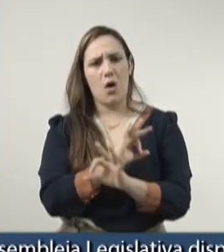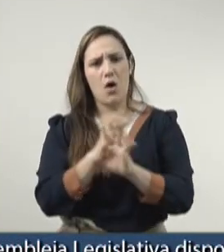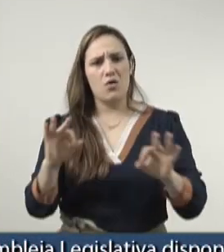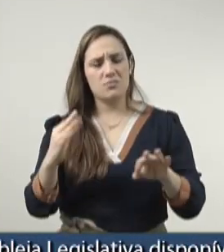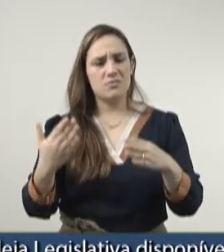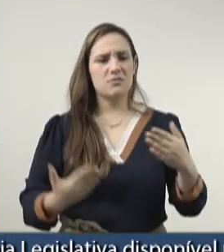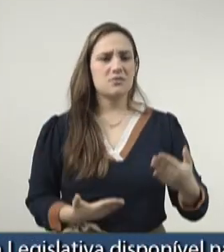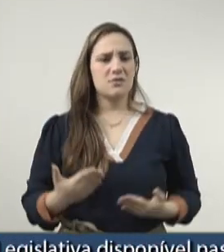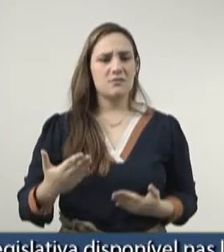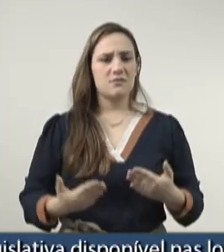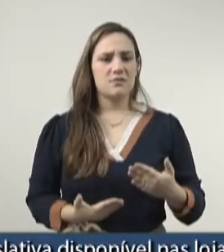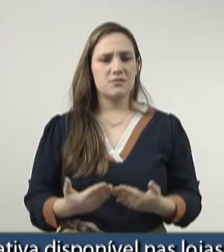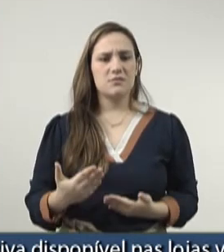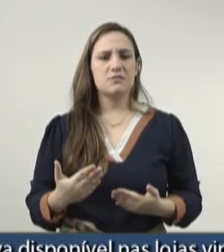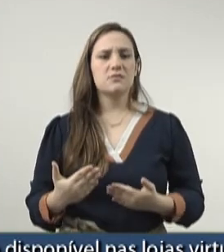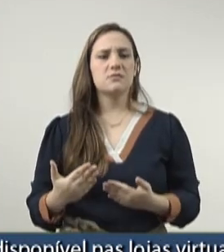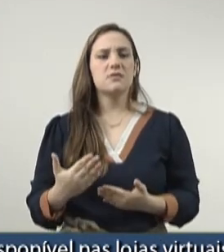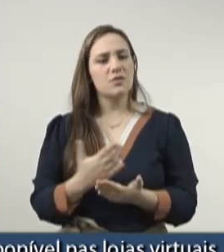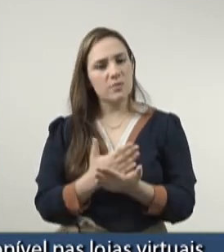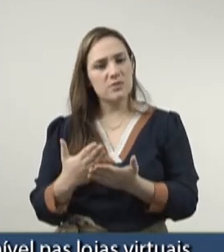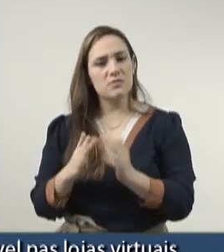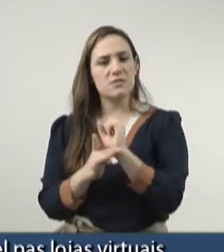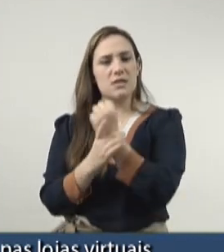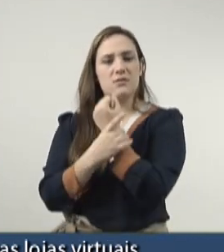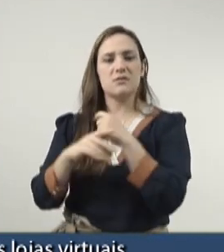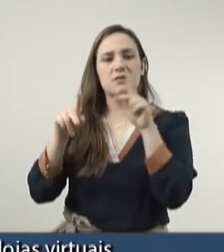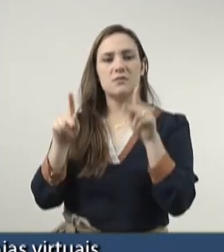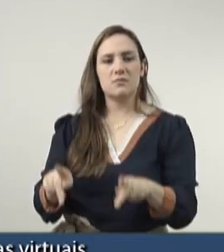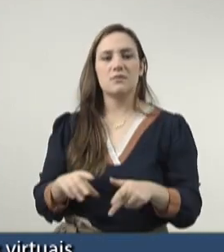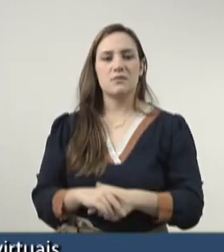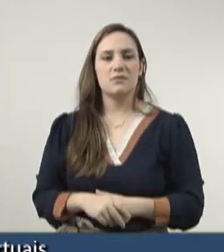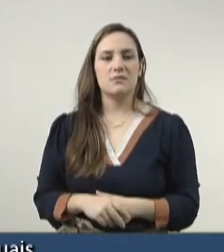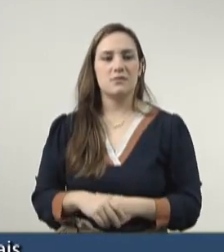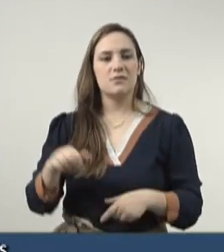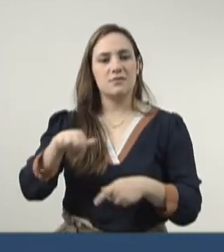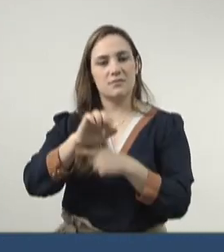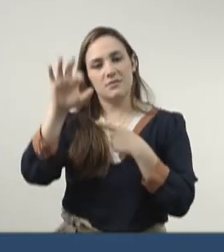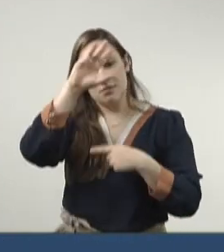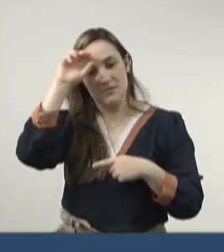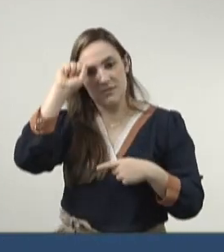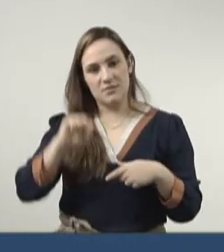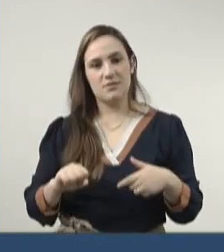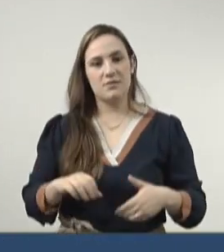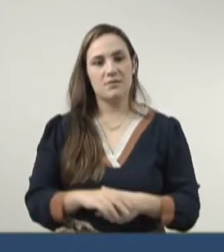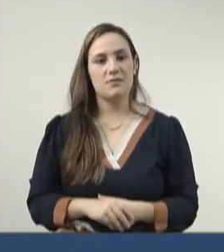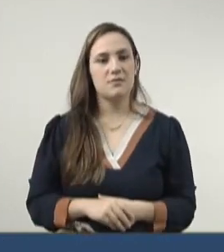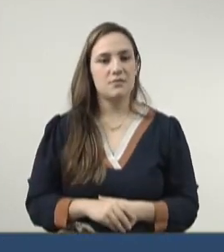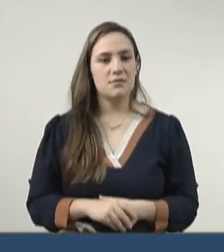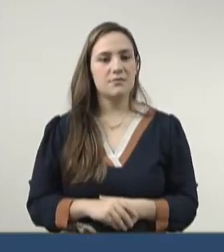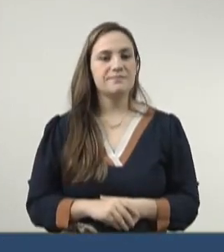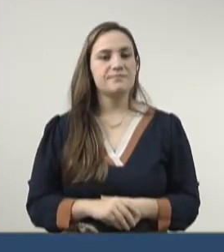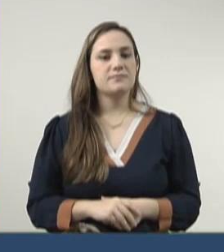serviços policiais prestados à segurança pública do Estado de Mato Grosso do Sul.